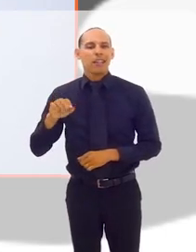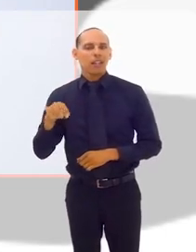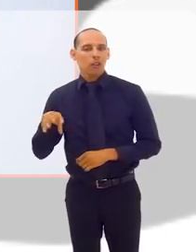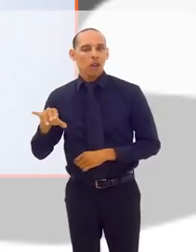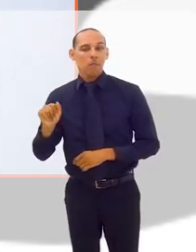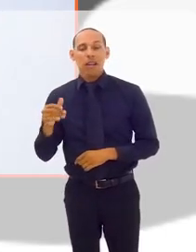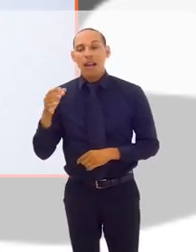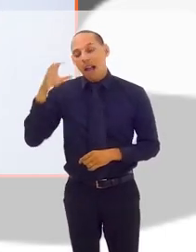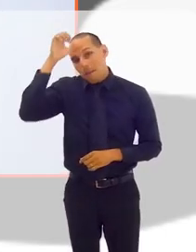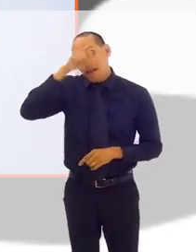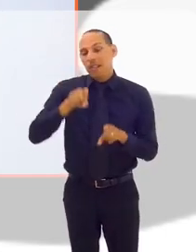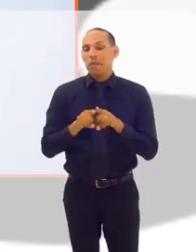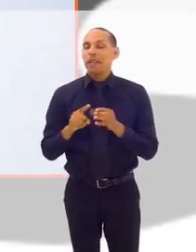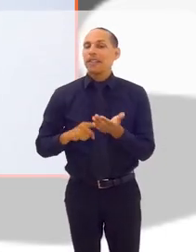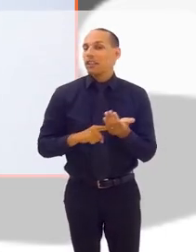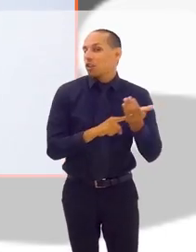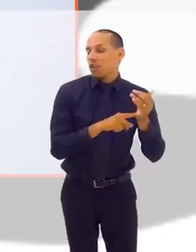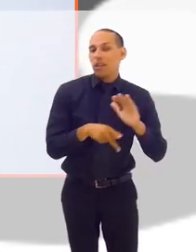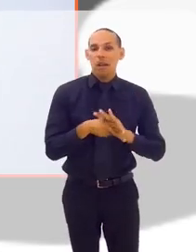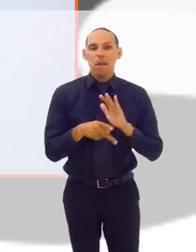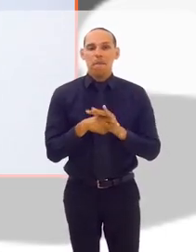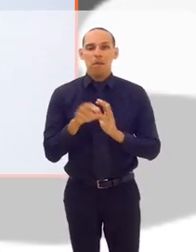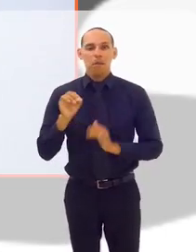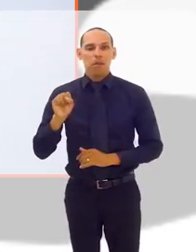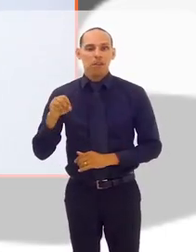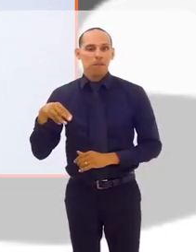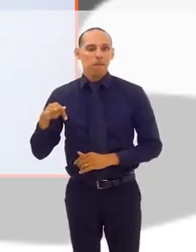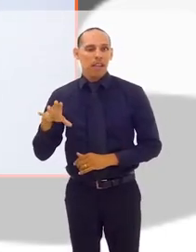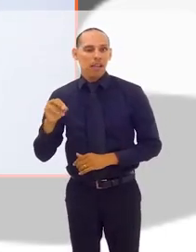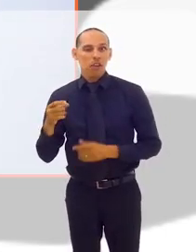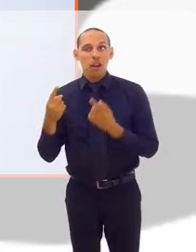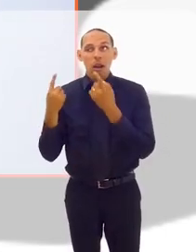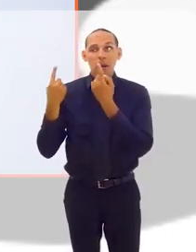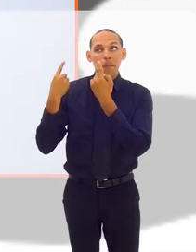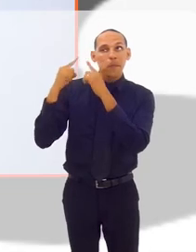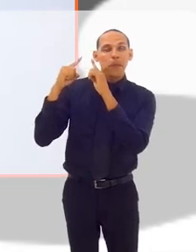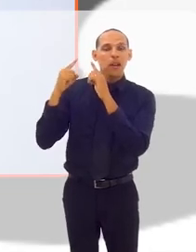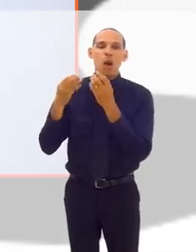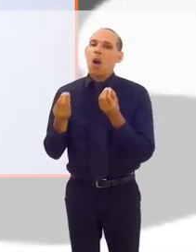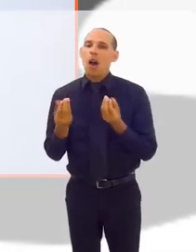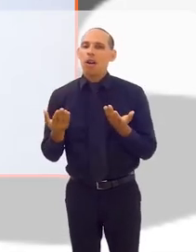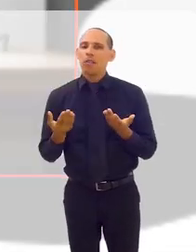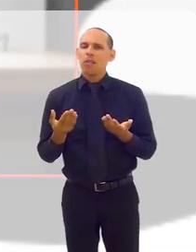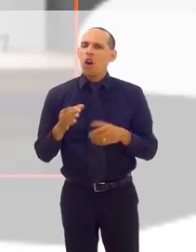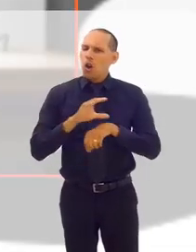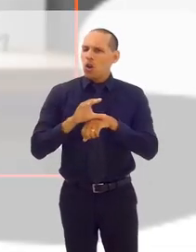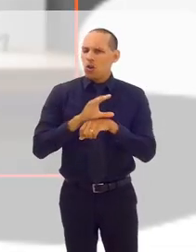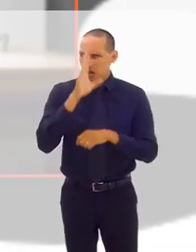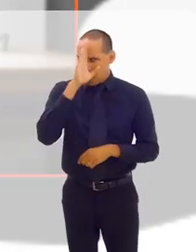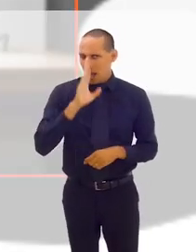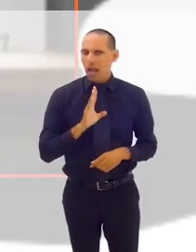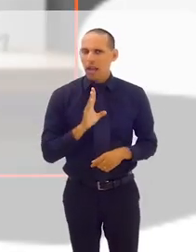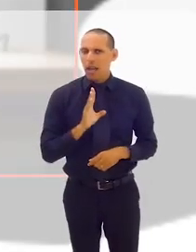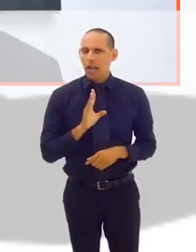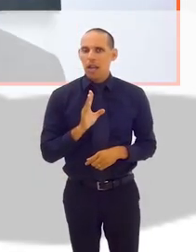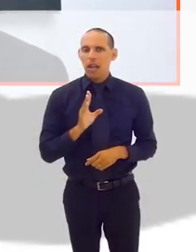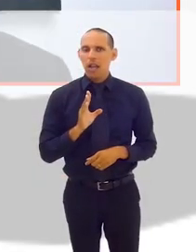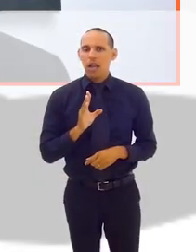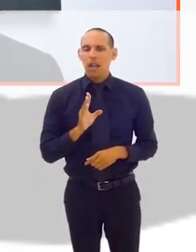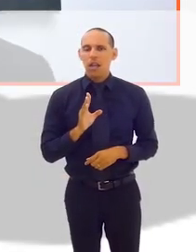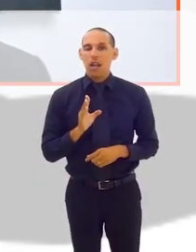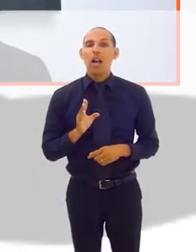que as tecnologias de cosméticos fazem ou agem, como que funciona. Esse curso é gratuito,